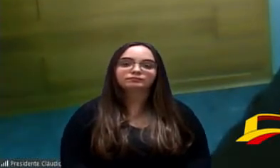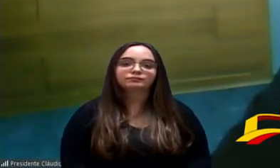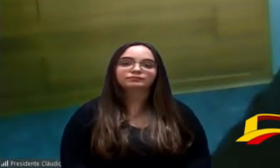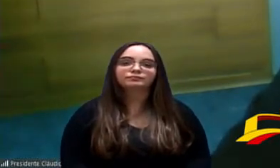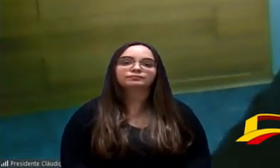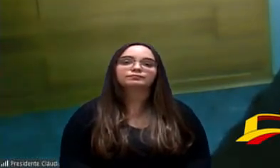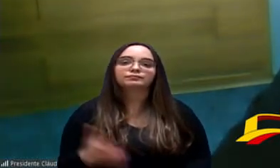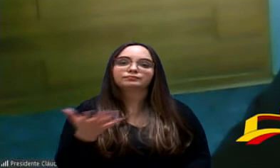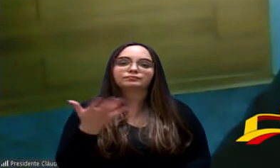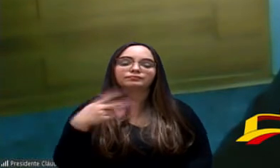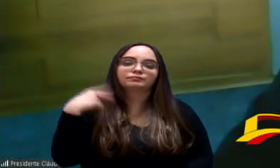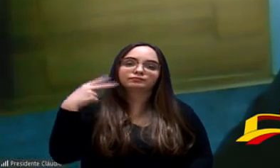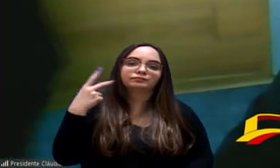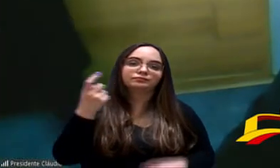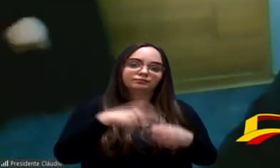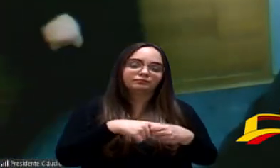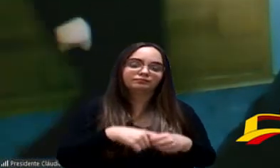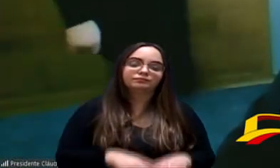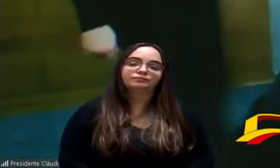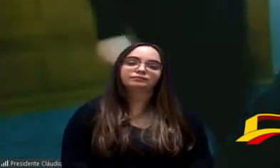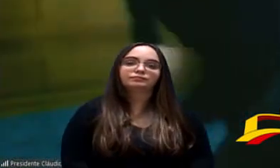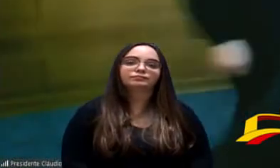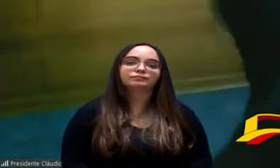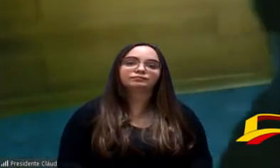Então, voltando para o autor a palavra.